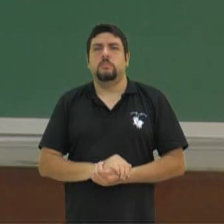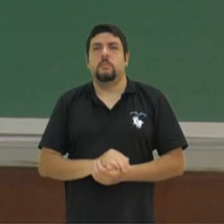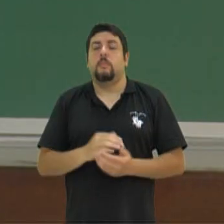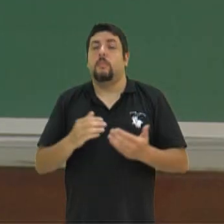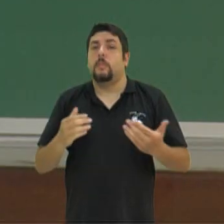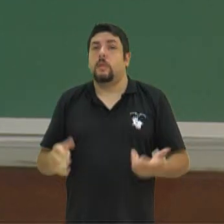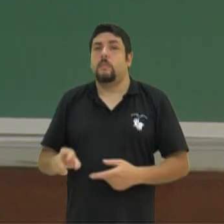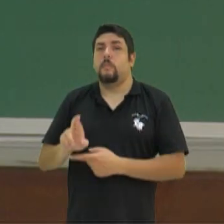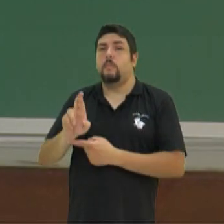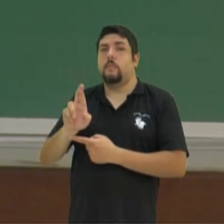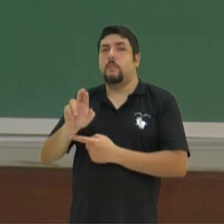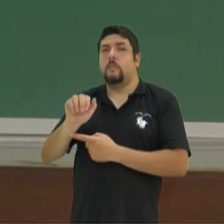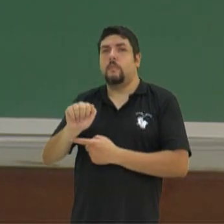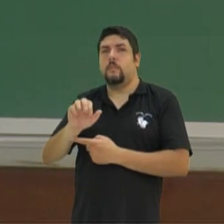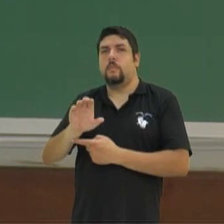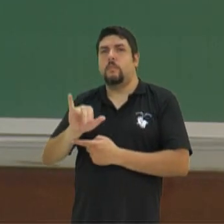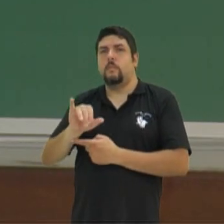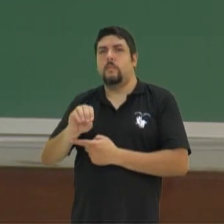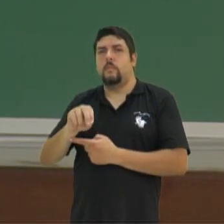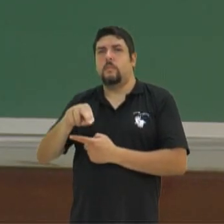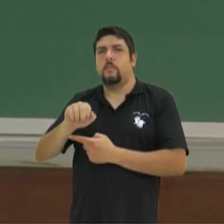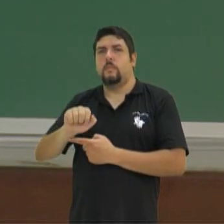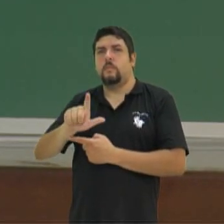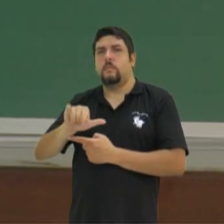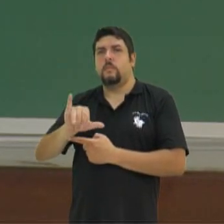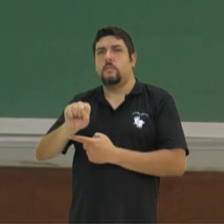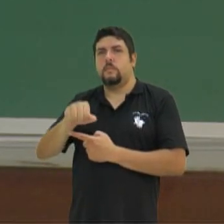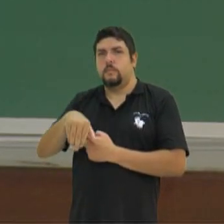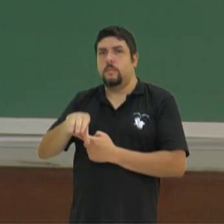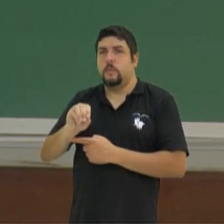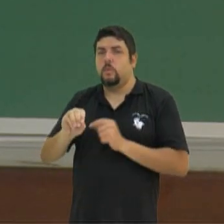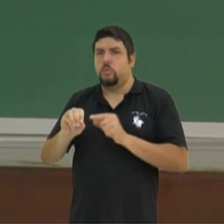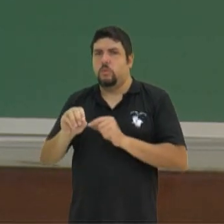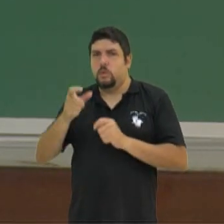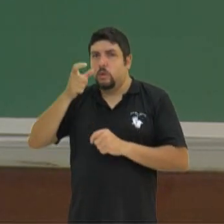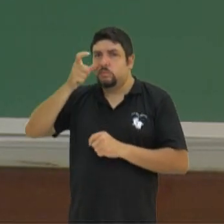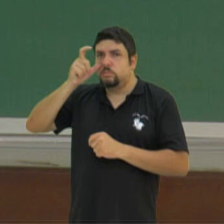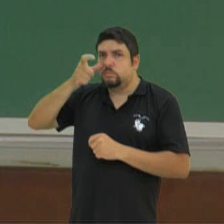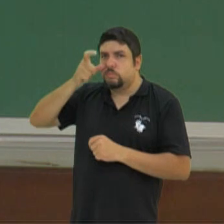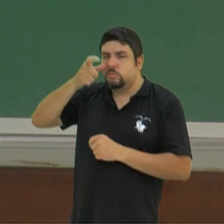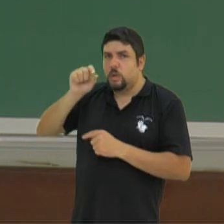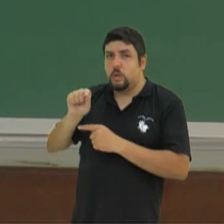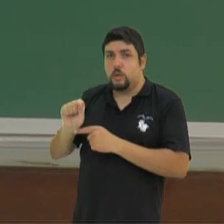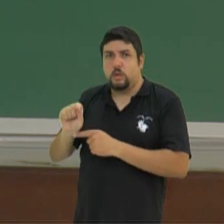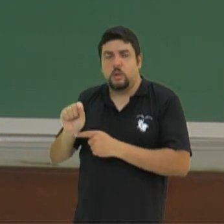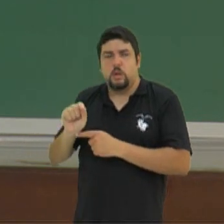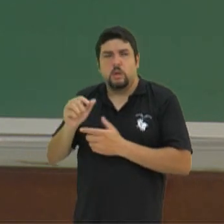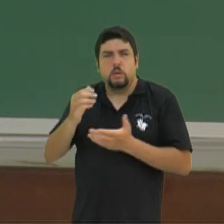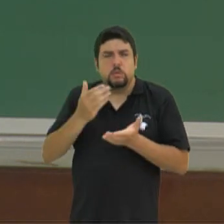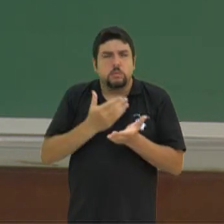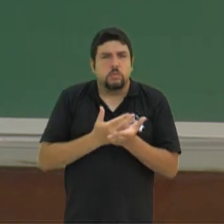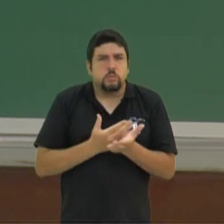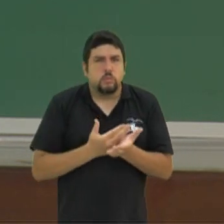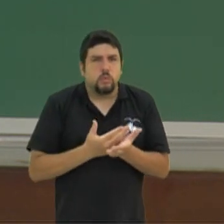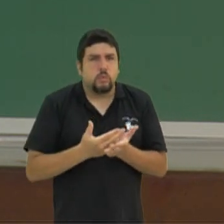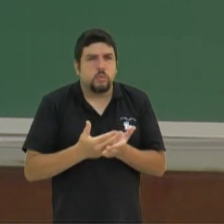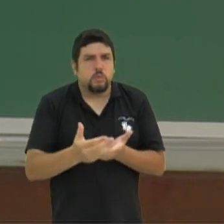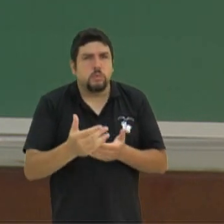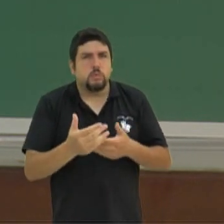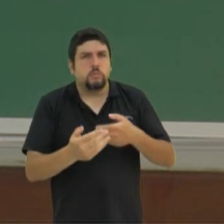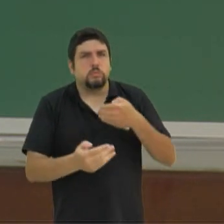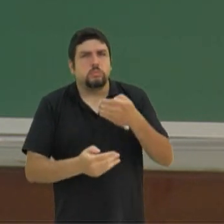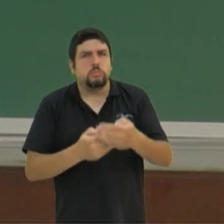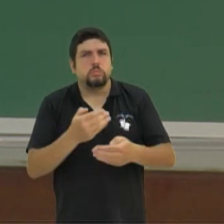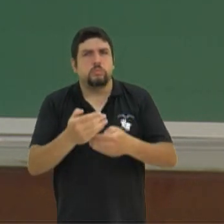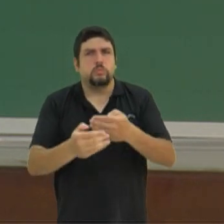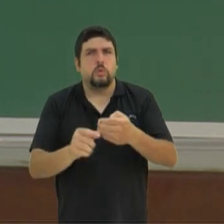corrente filosófica que René Descartes introduziu no pensamento moderno, né? É uma corrente filosófica que enfatiza